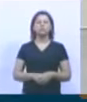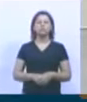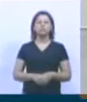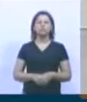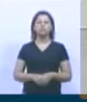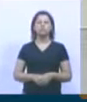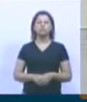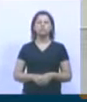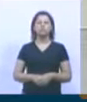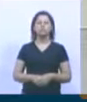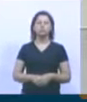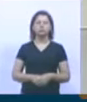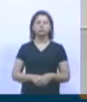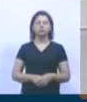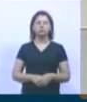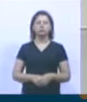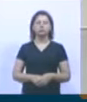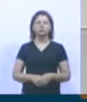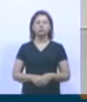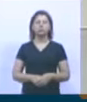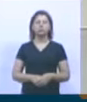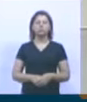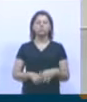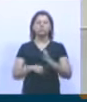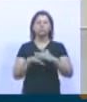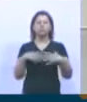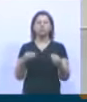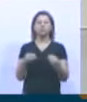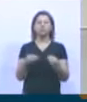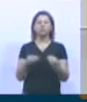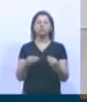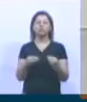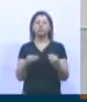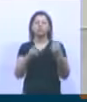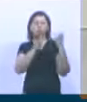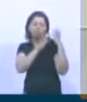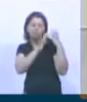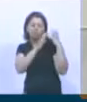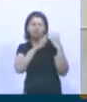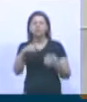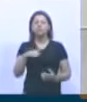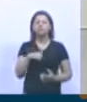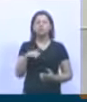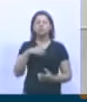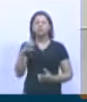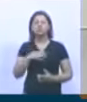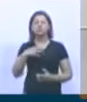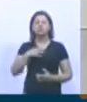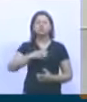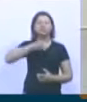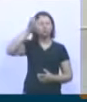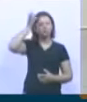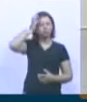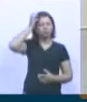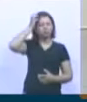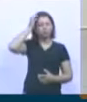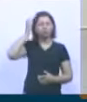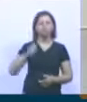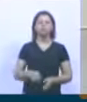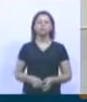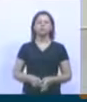his burden of guilt. A cura do peso que ele carregava, o sentimento de culpa que ele trazia com ele. Perhaps